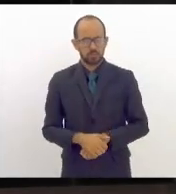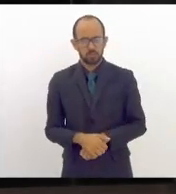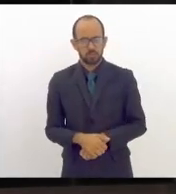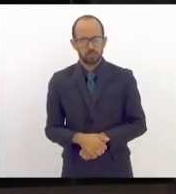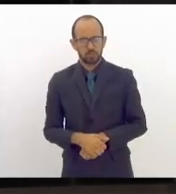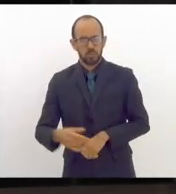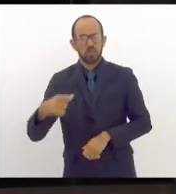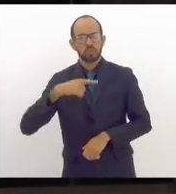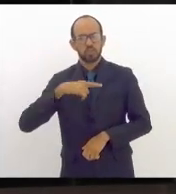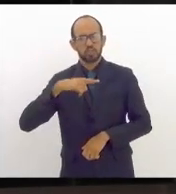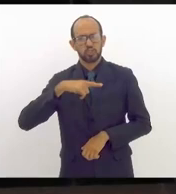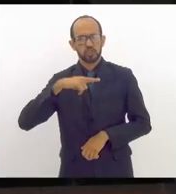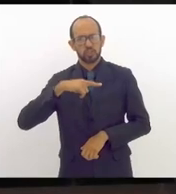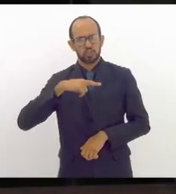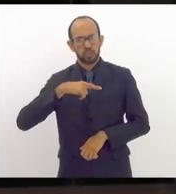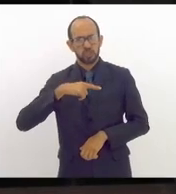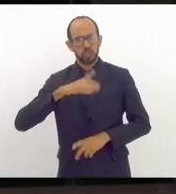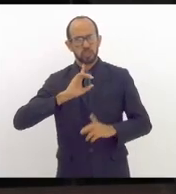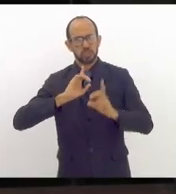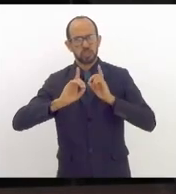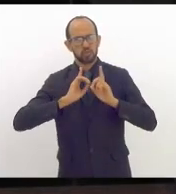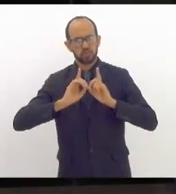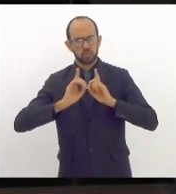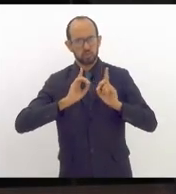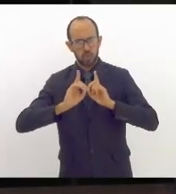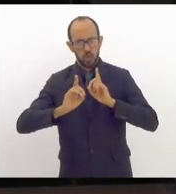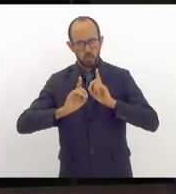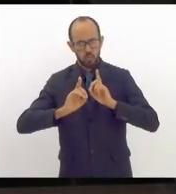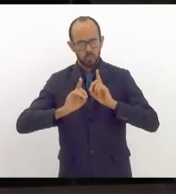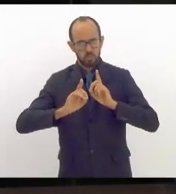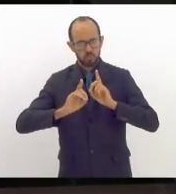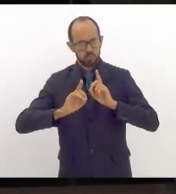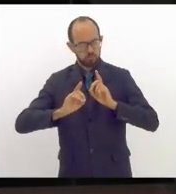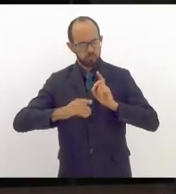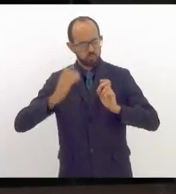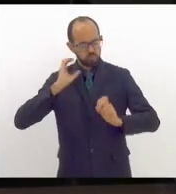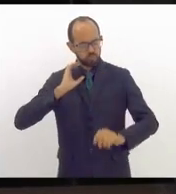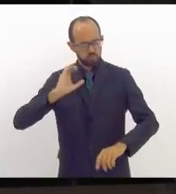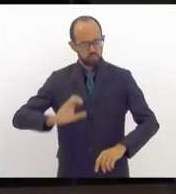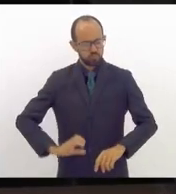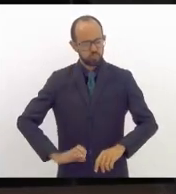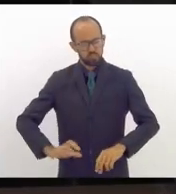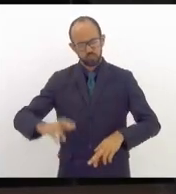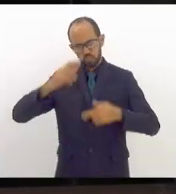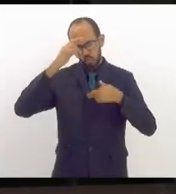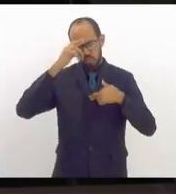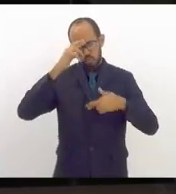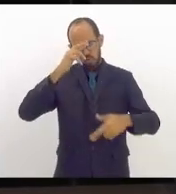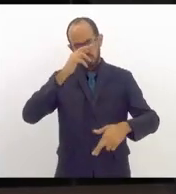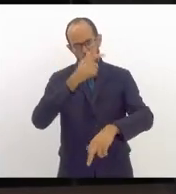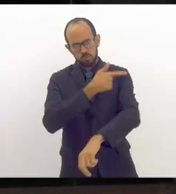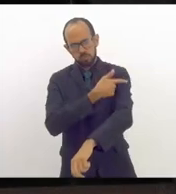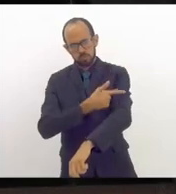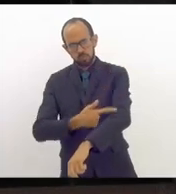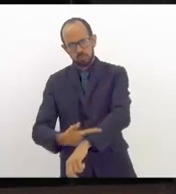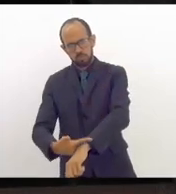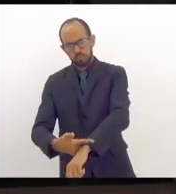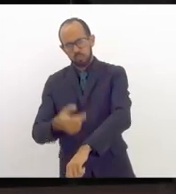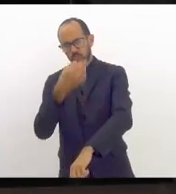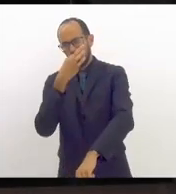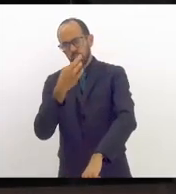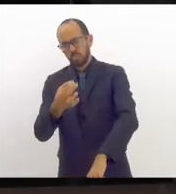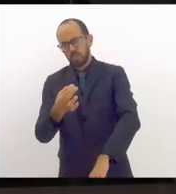havia a discussão de forma civilizada respeitando a opinião dos outros